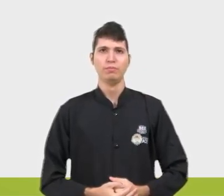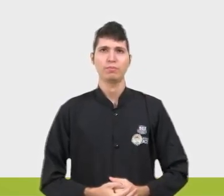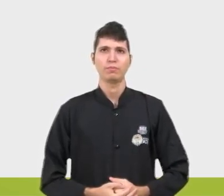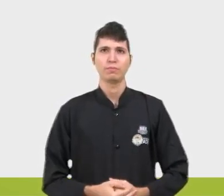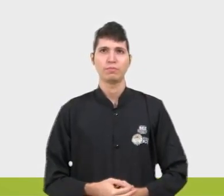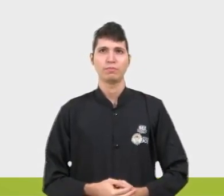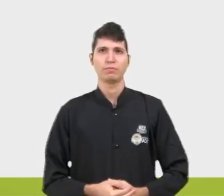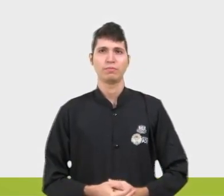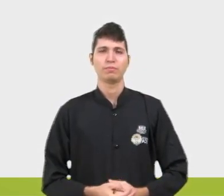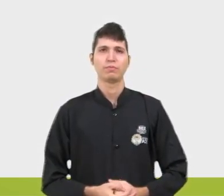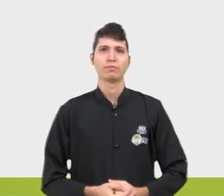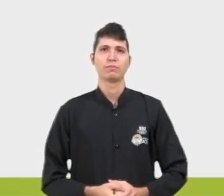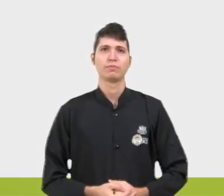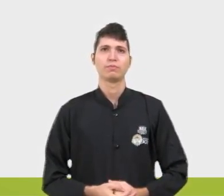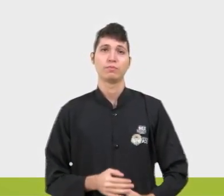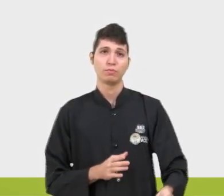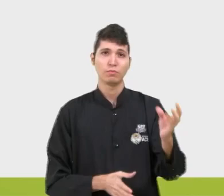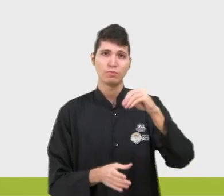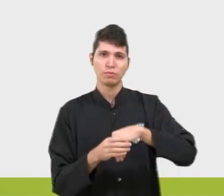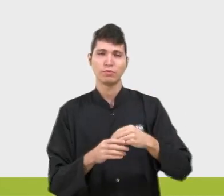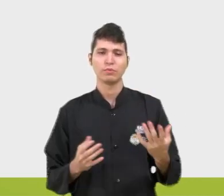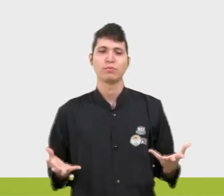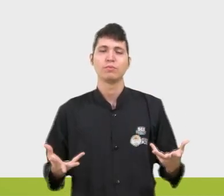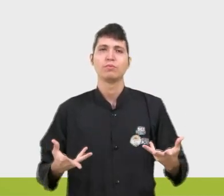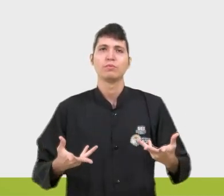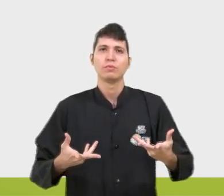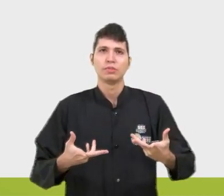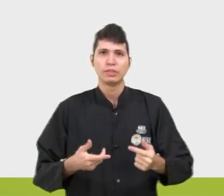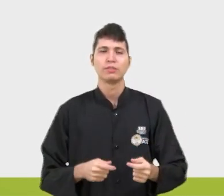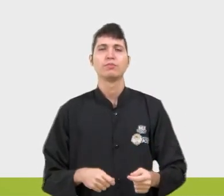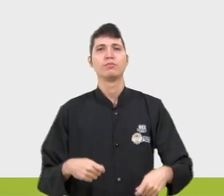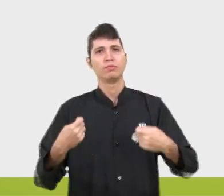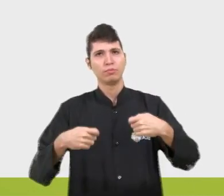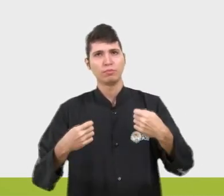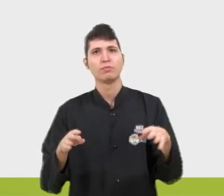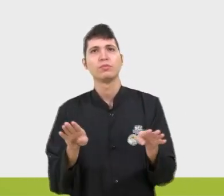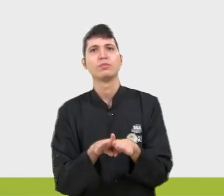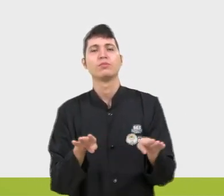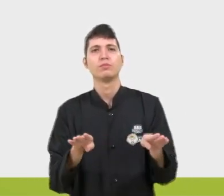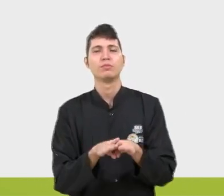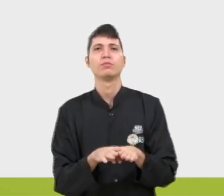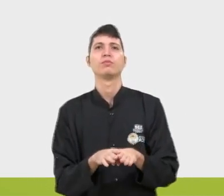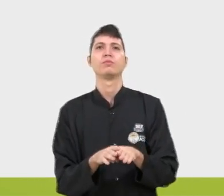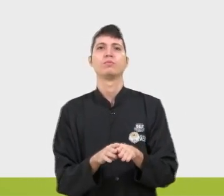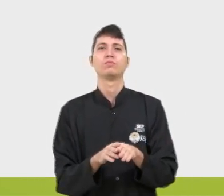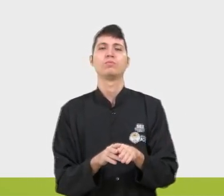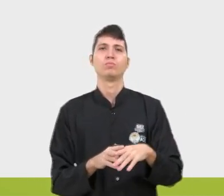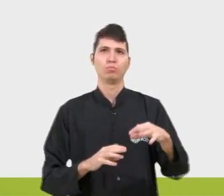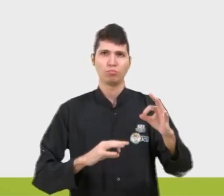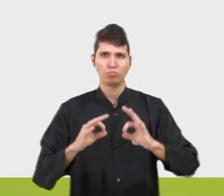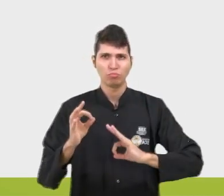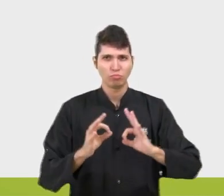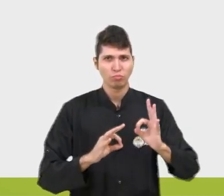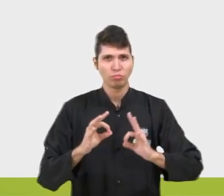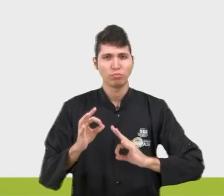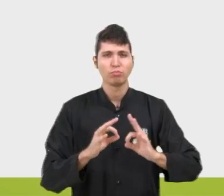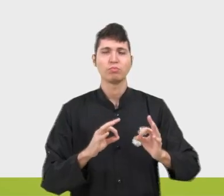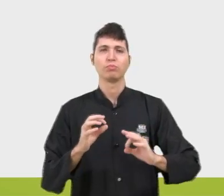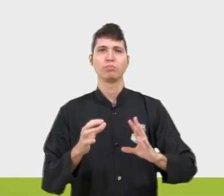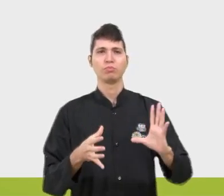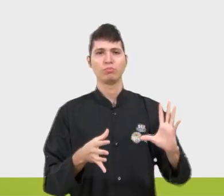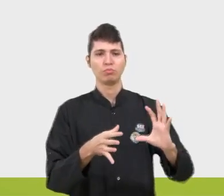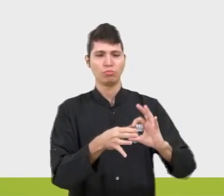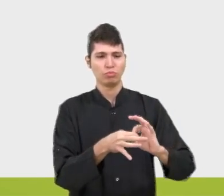Dentro dessa competência 4, nós temos que ter uma adequação, ou seja, ela garante que a conexão